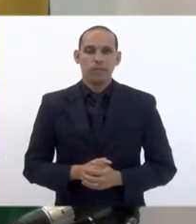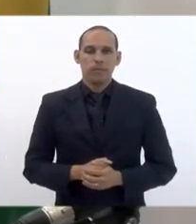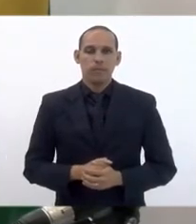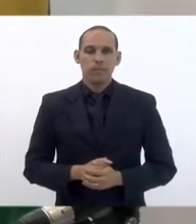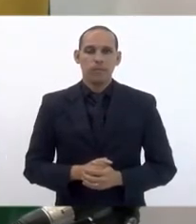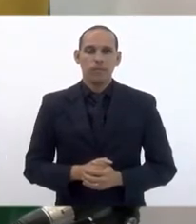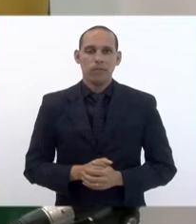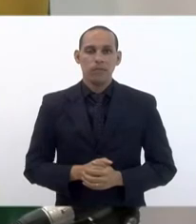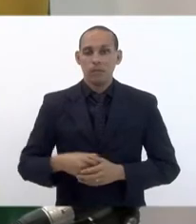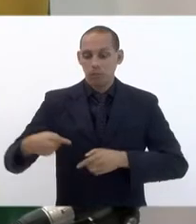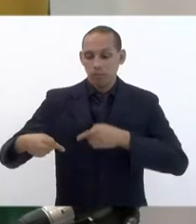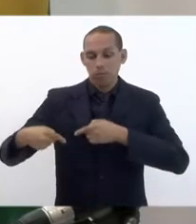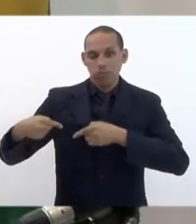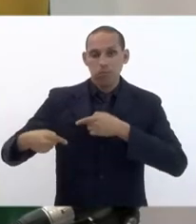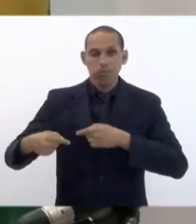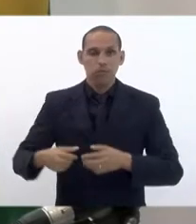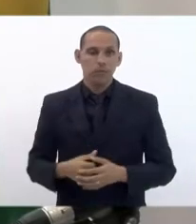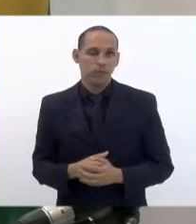Em discussão.